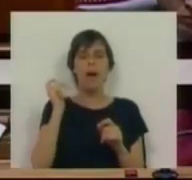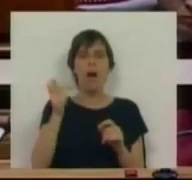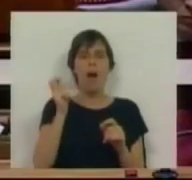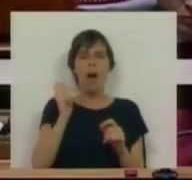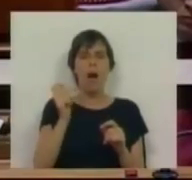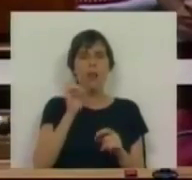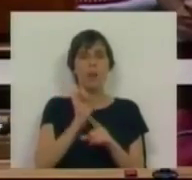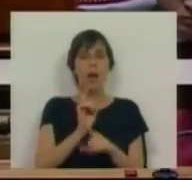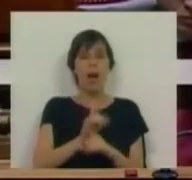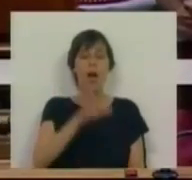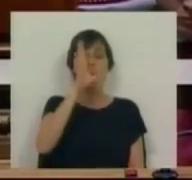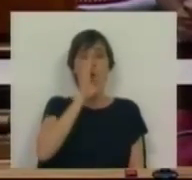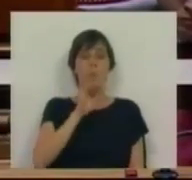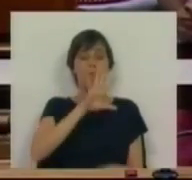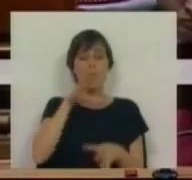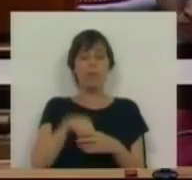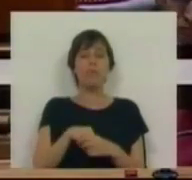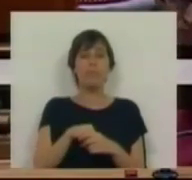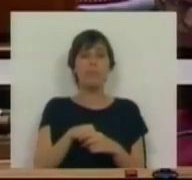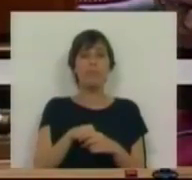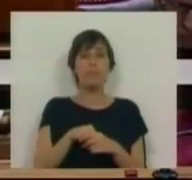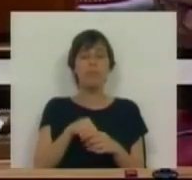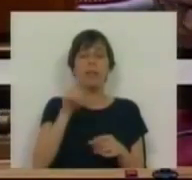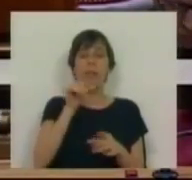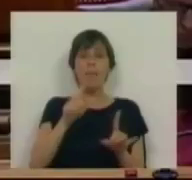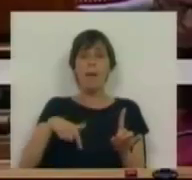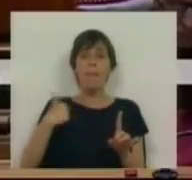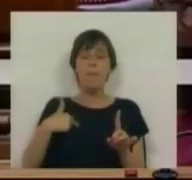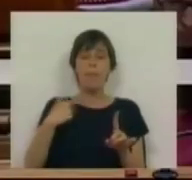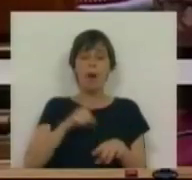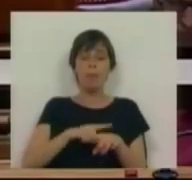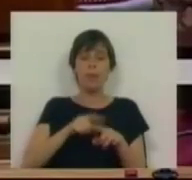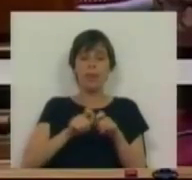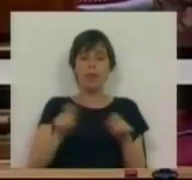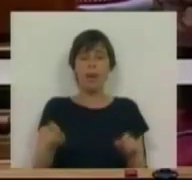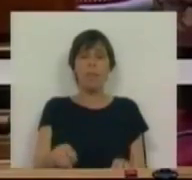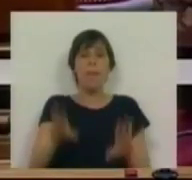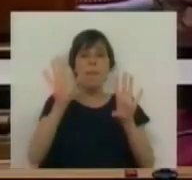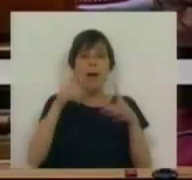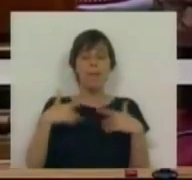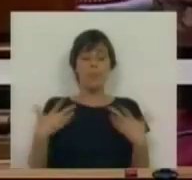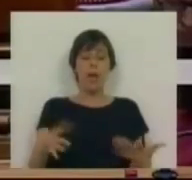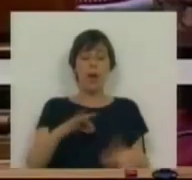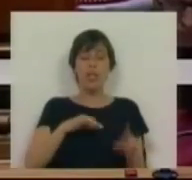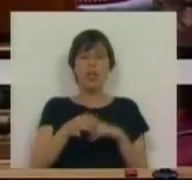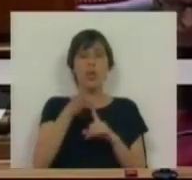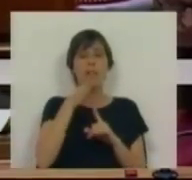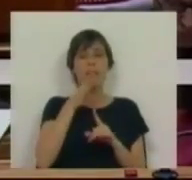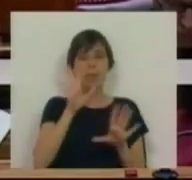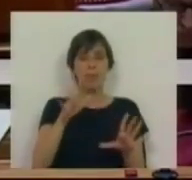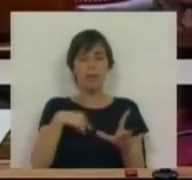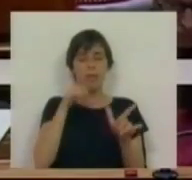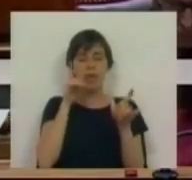de vigência do Governo que ele integrou e até da sua própria vigência. Mas nós agora, senhora Deputada, estamos